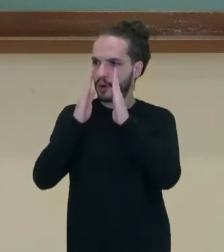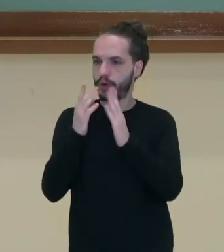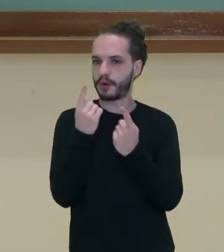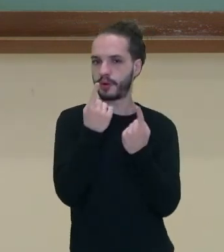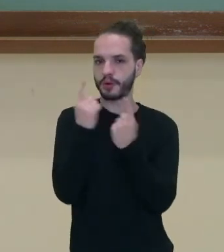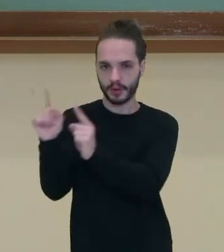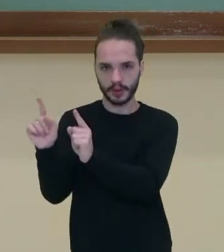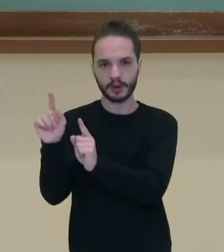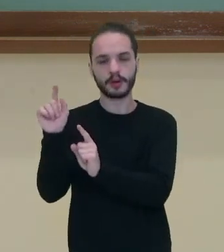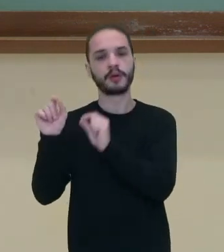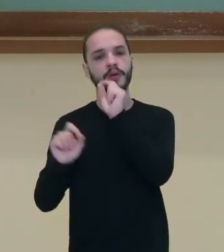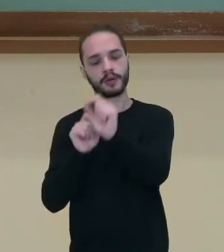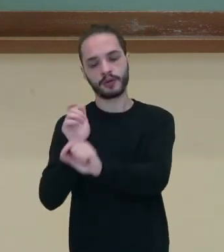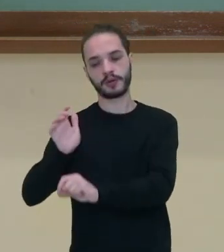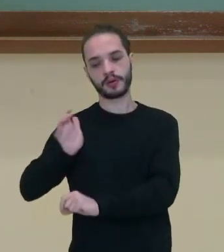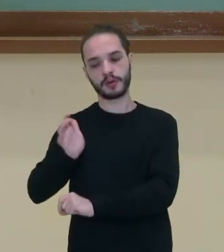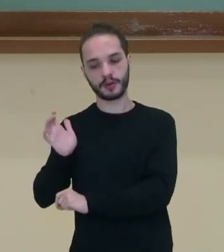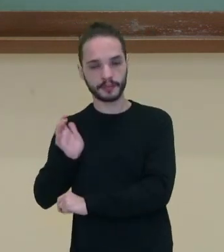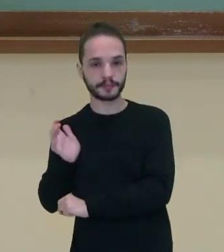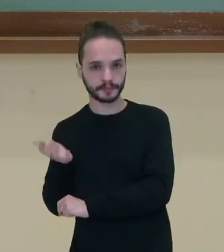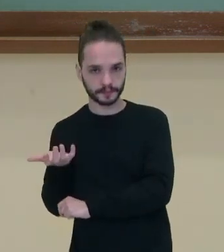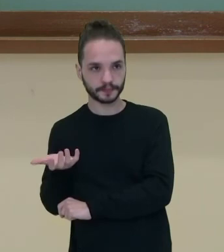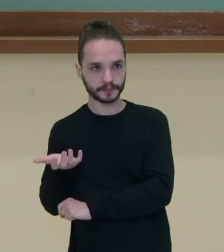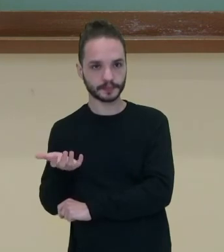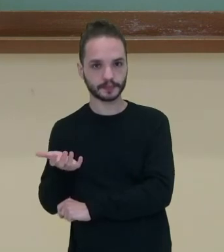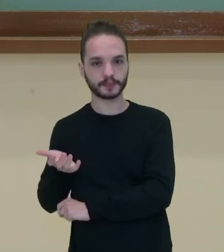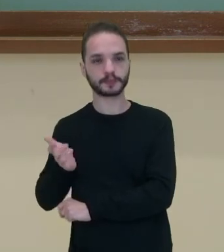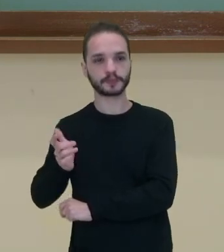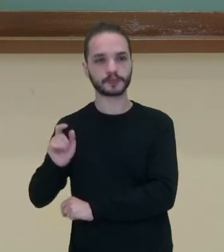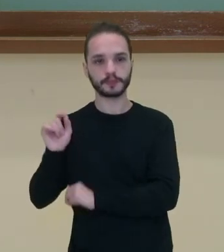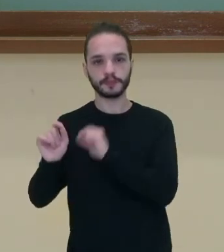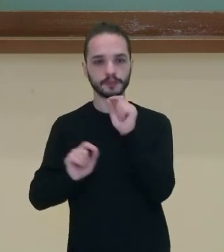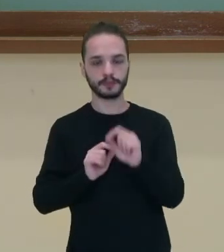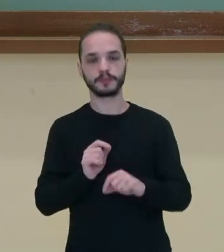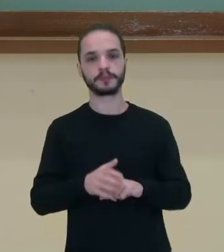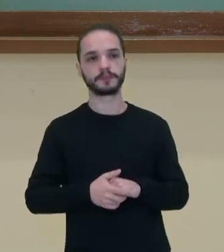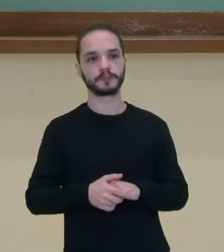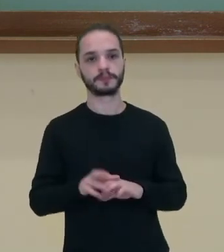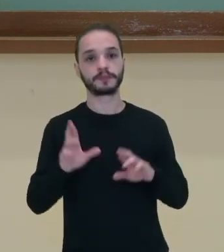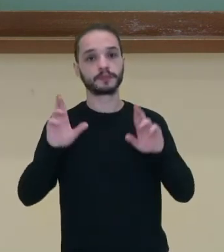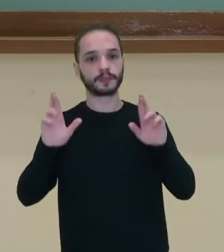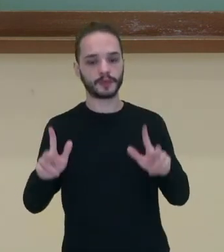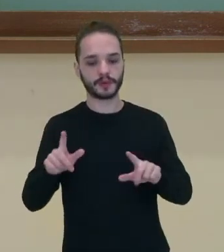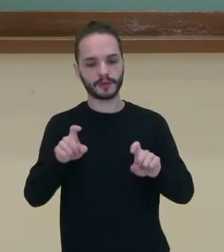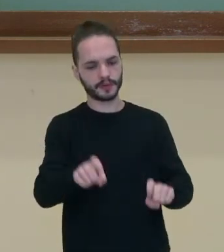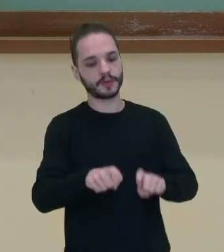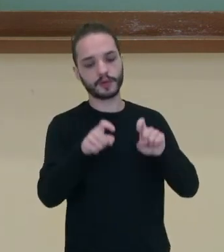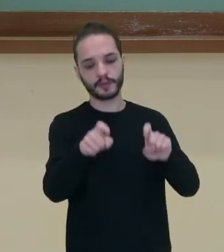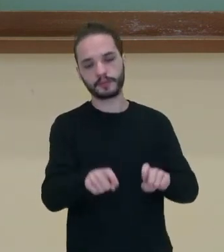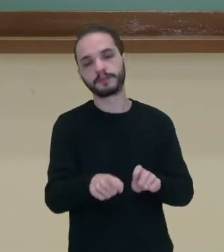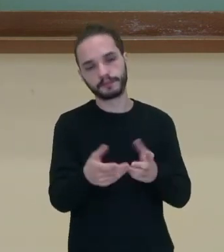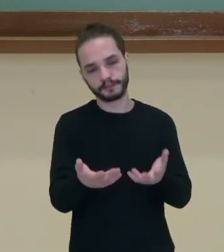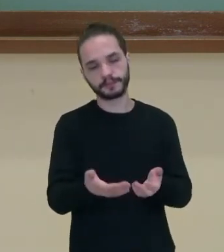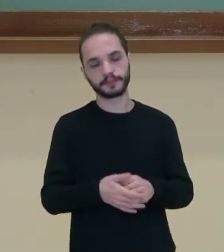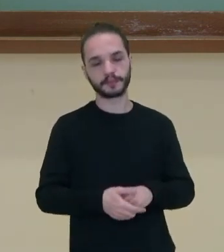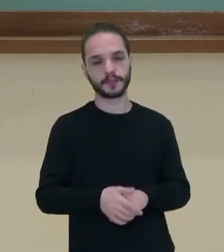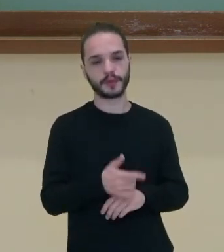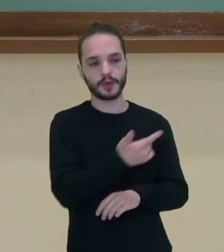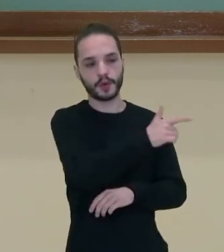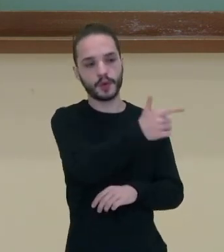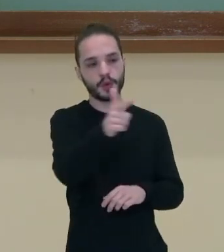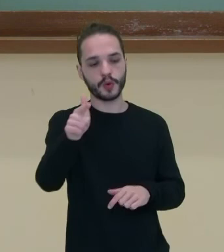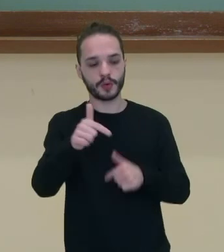com a nobreza, né? Eles vão ter força para isso, certo? Diferente do camponês, né? E de outros,